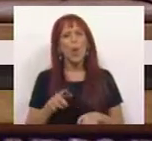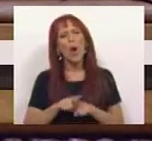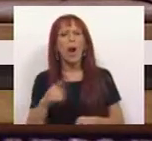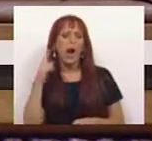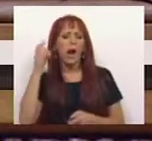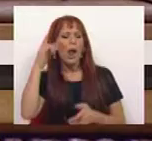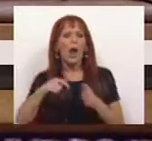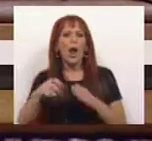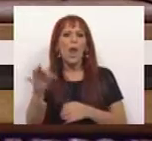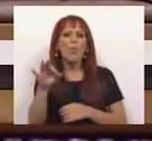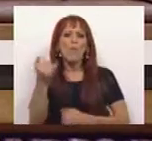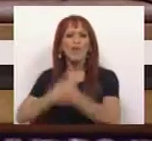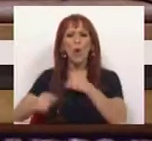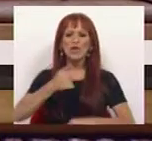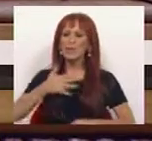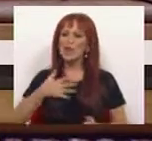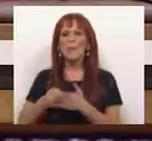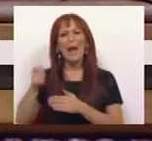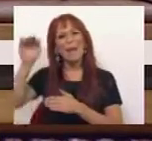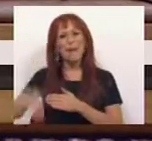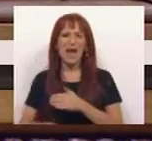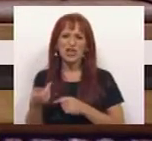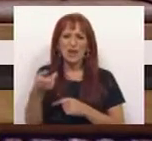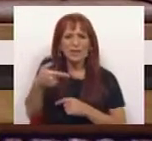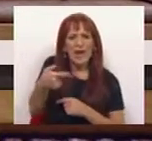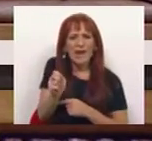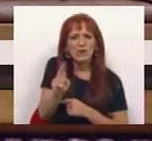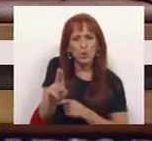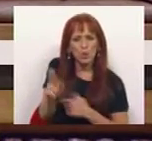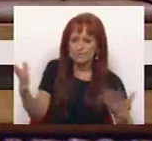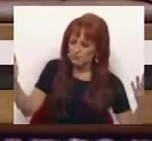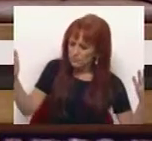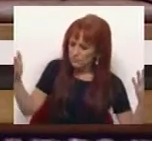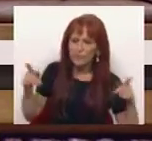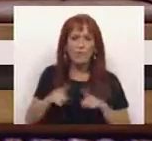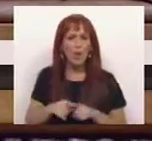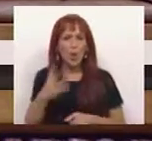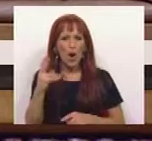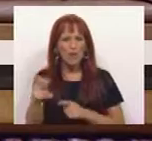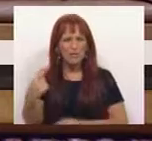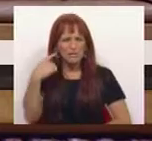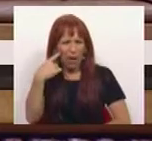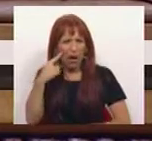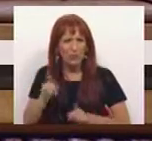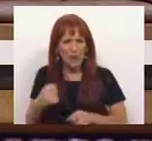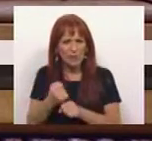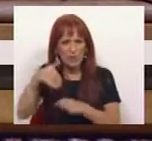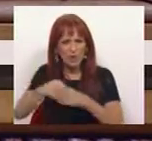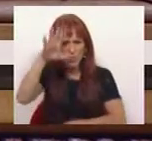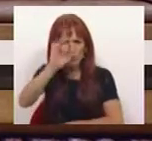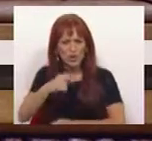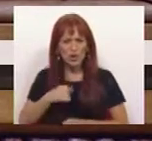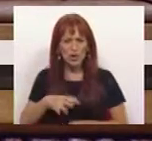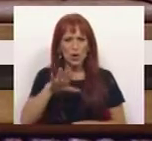de troca para que os patrões passassem a pagar menos taxa social única. Ou seja, 4 anos depois de tomar posse, o